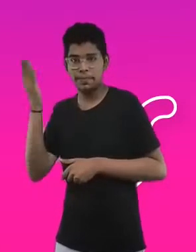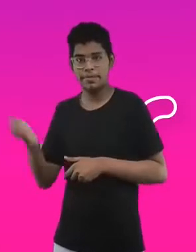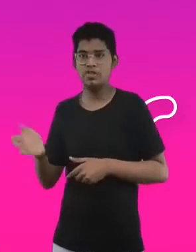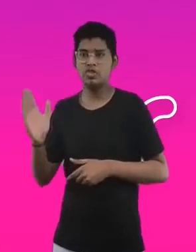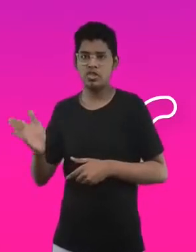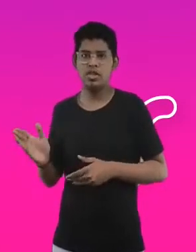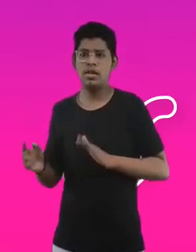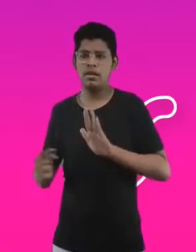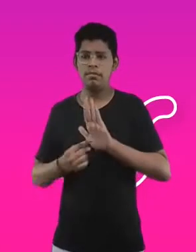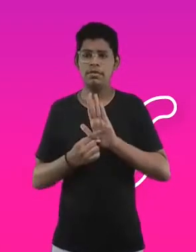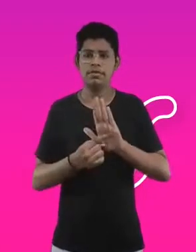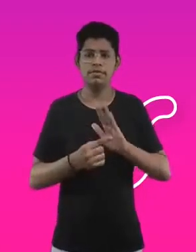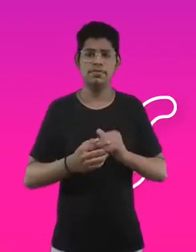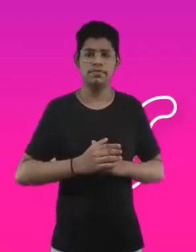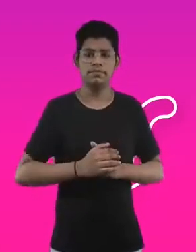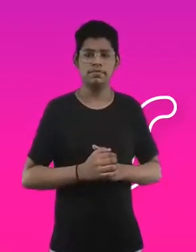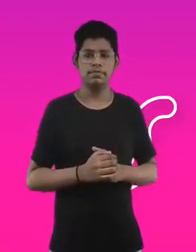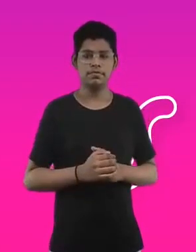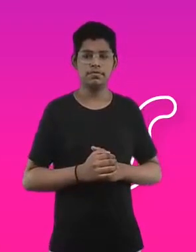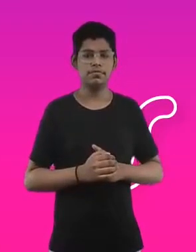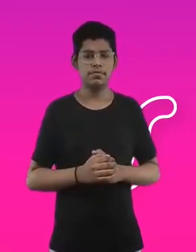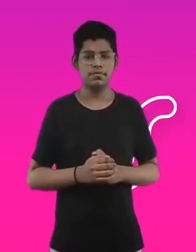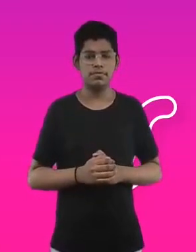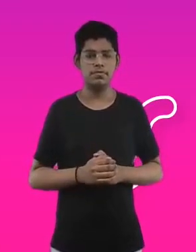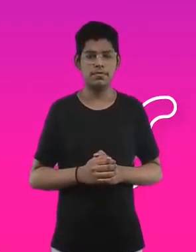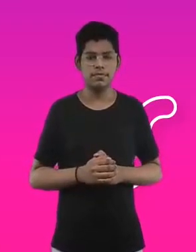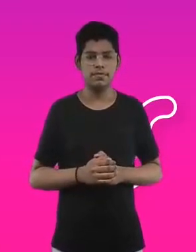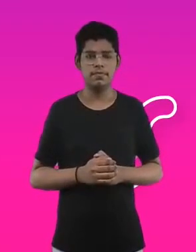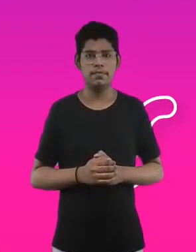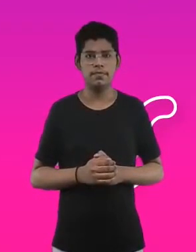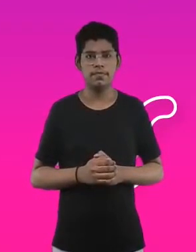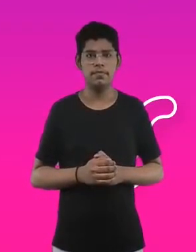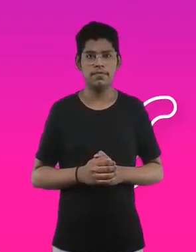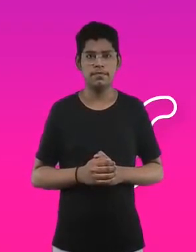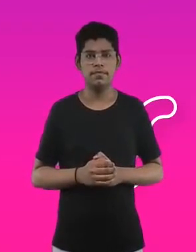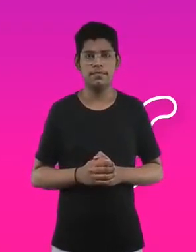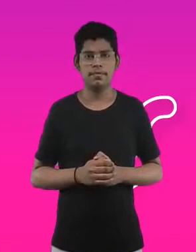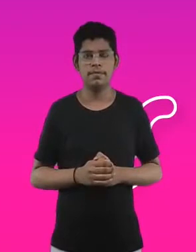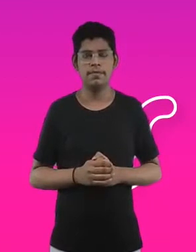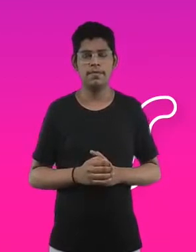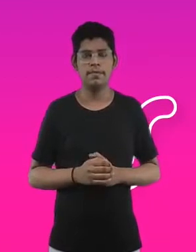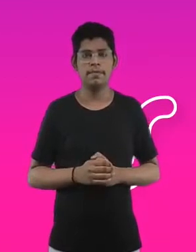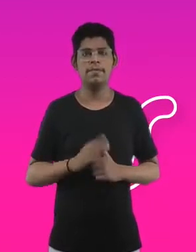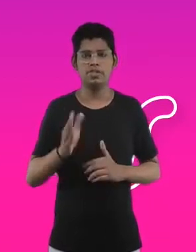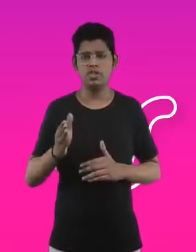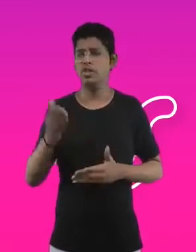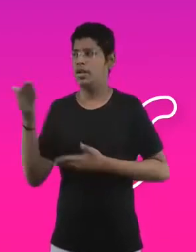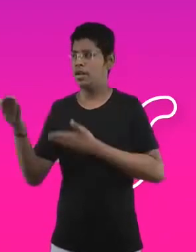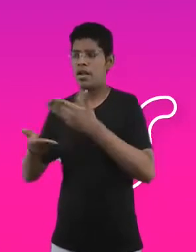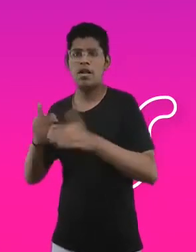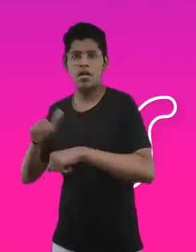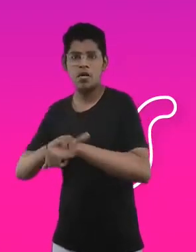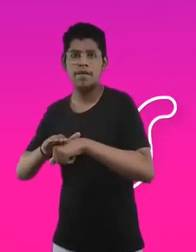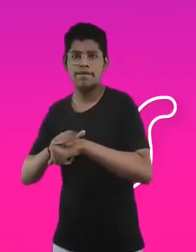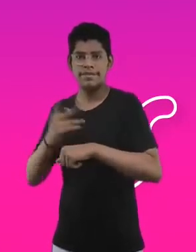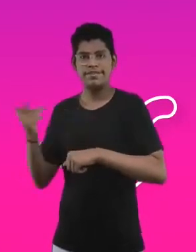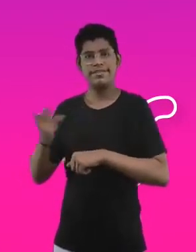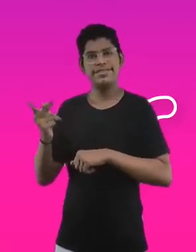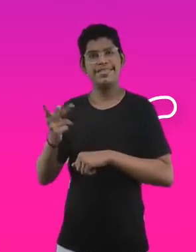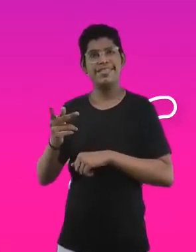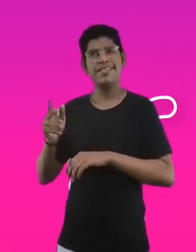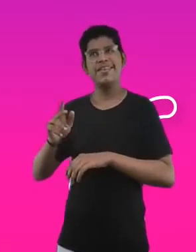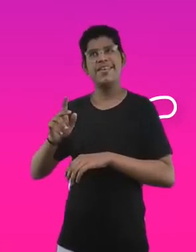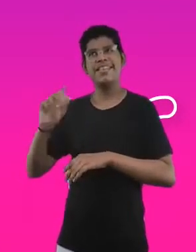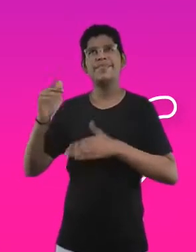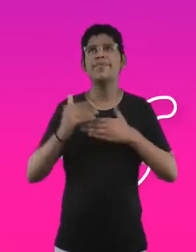eu conheci, não, na verdade não conheci, mas interagi pela primeira vez com os dois, foi através de um outro painel sobre